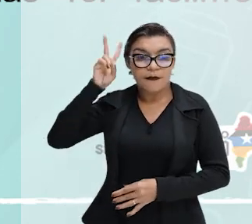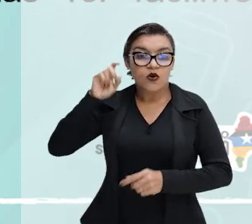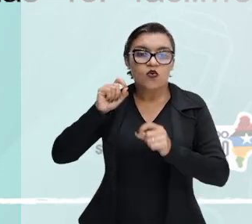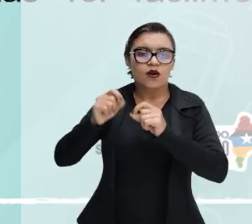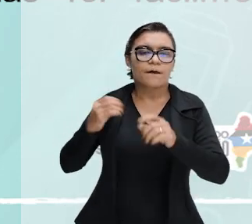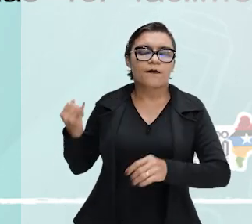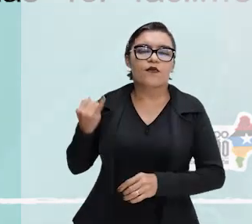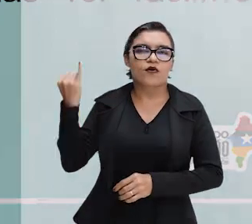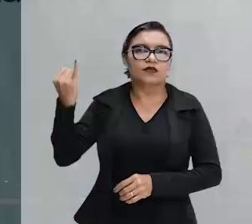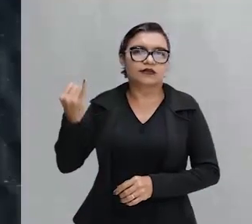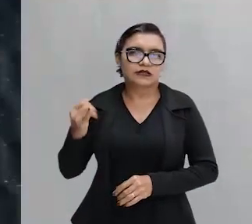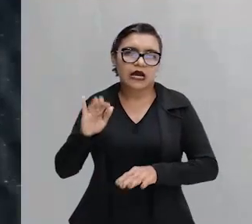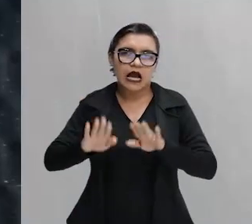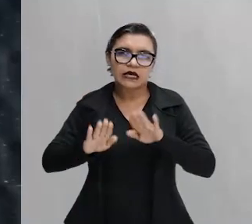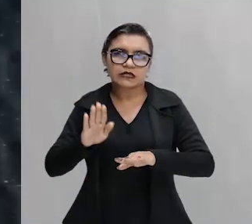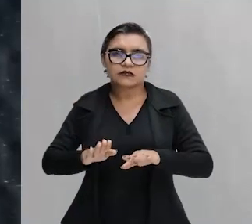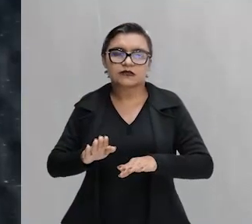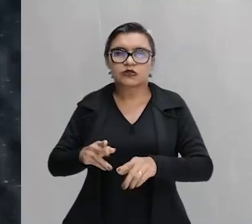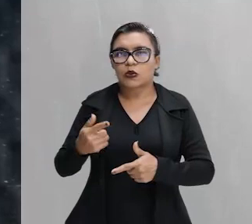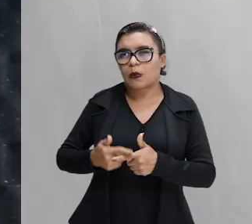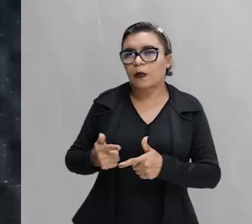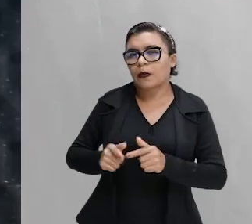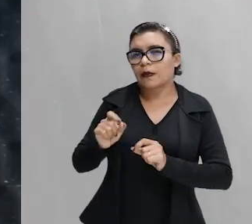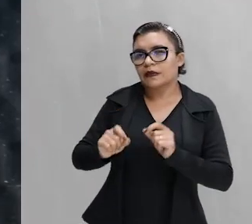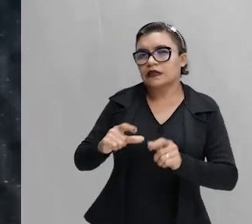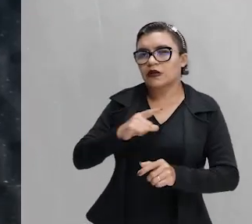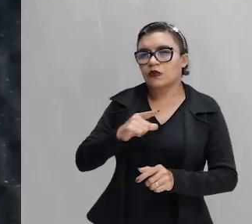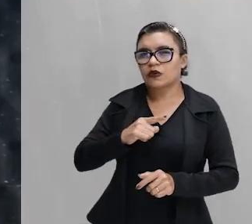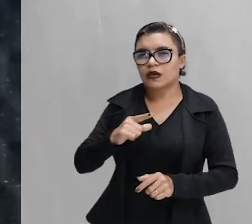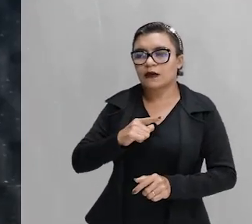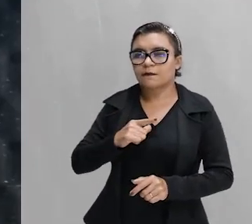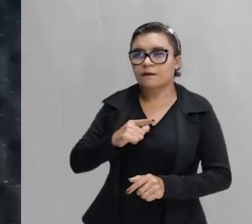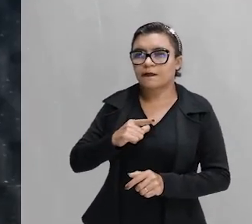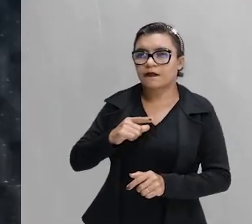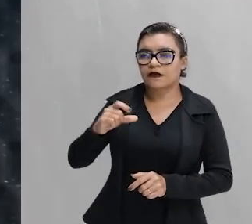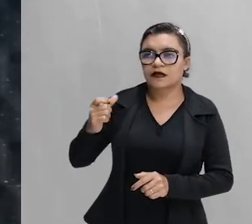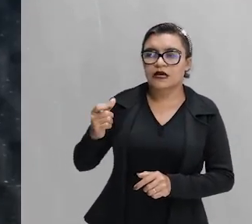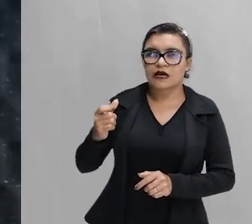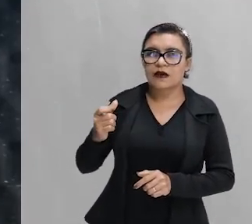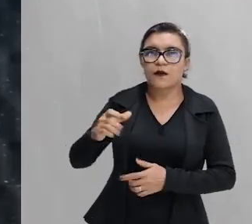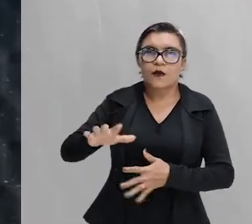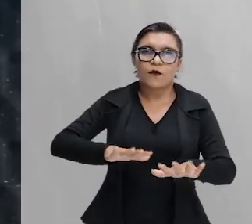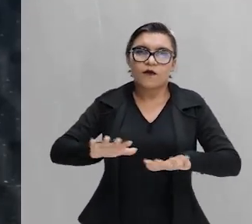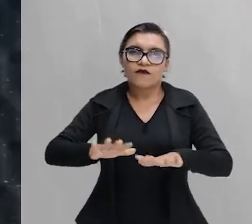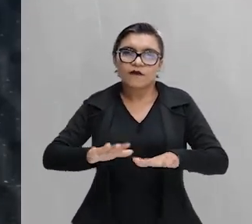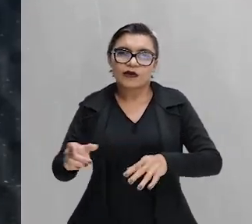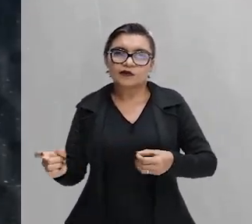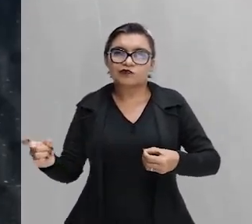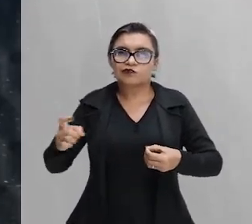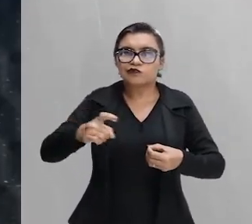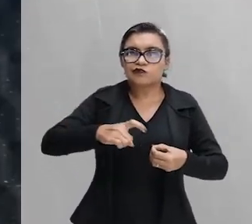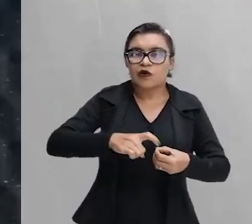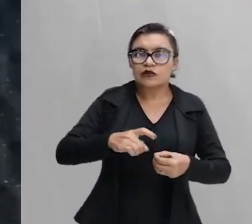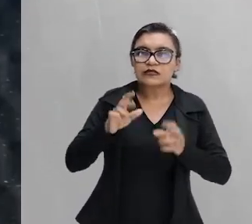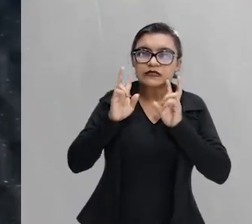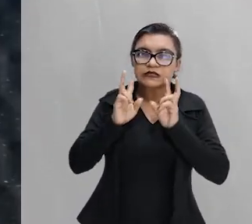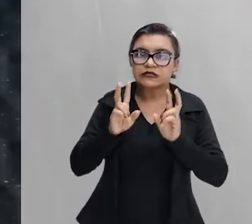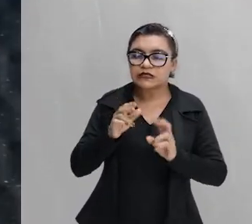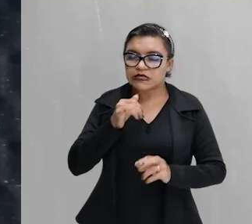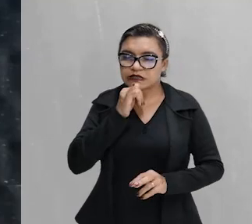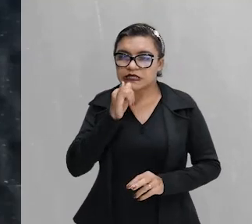dos grandes problemas da teoria geocêntrica foi justamente a questão do movimento retrógrado. Né? Então, olhando para o